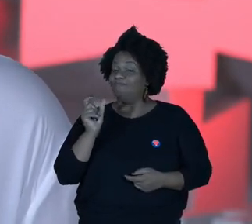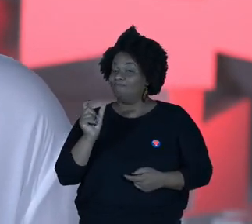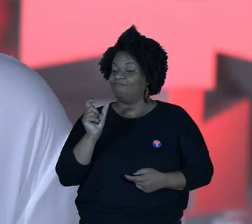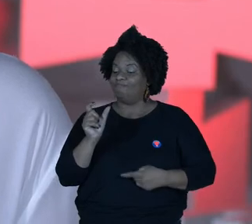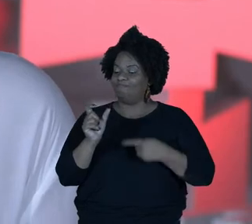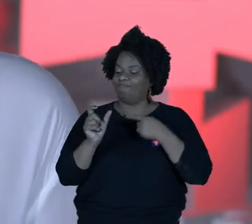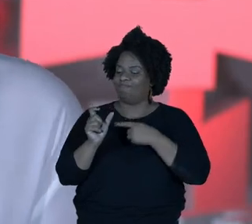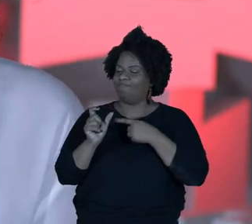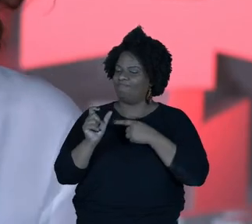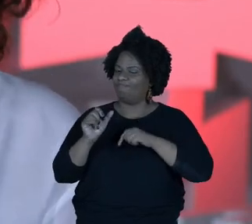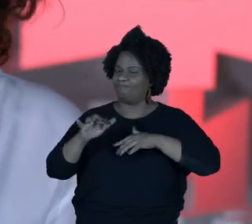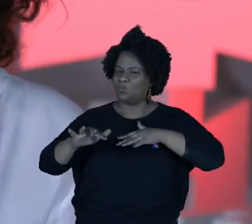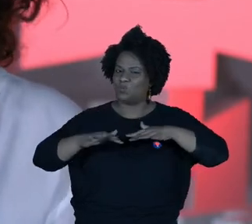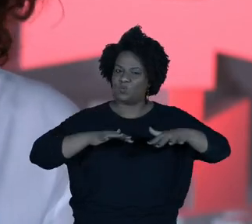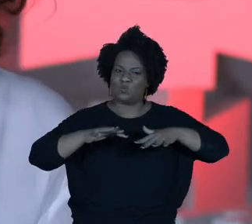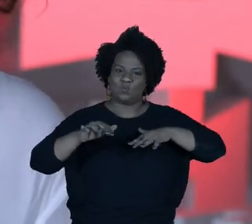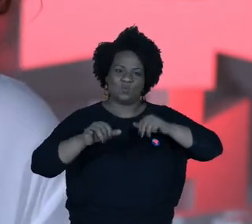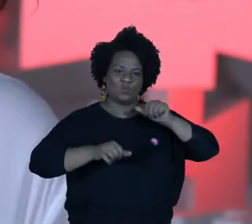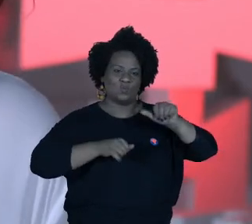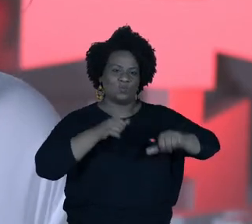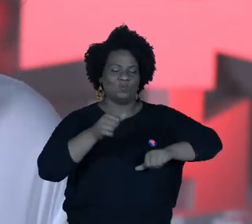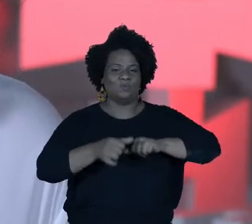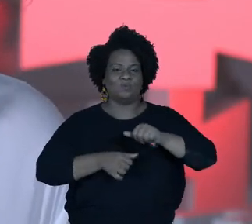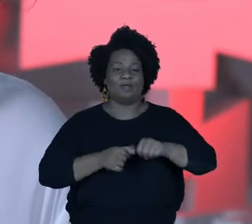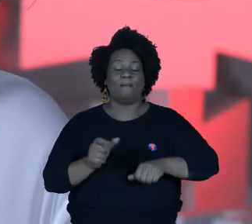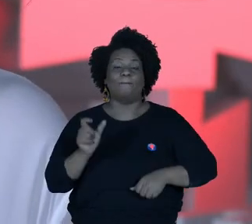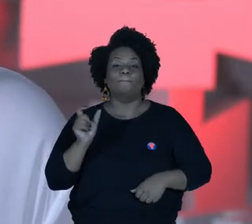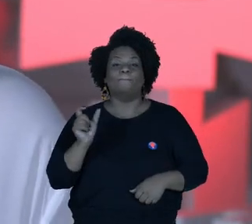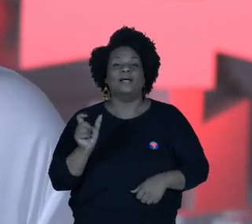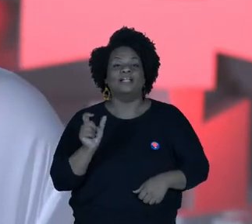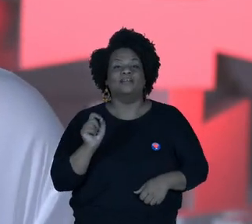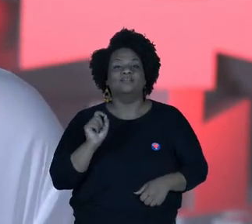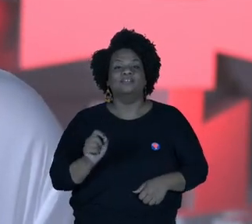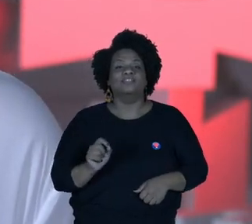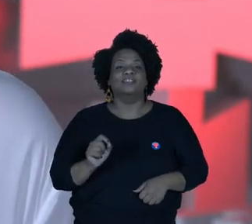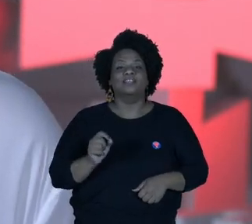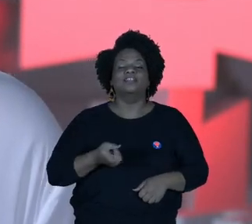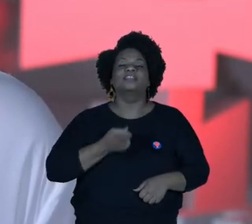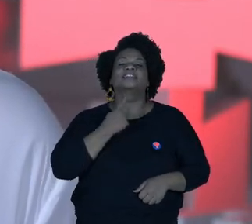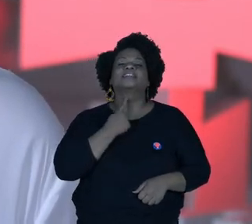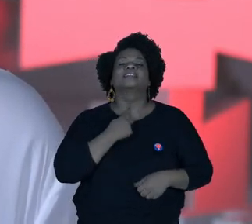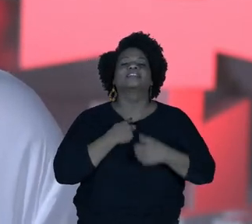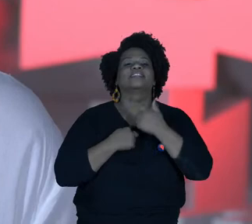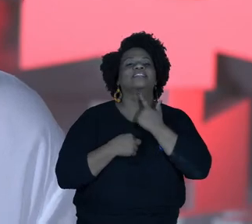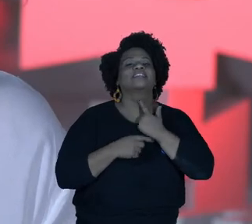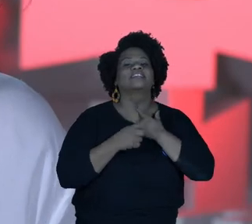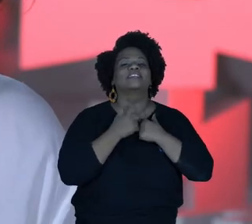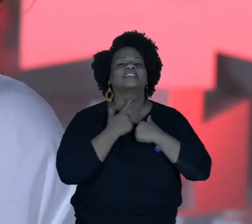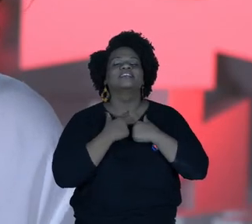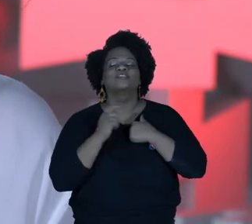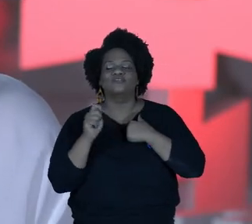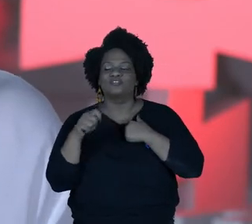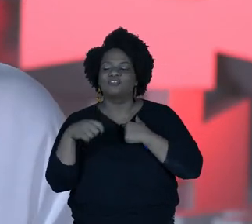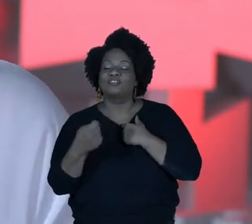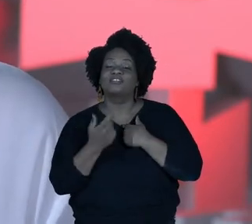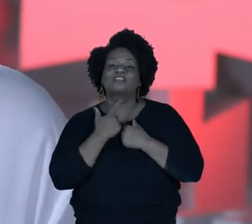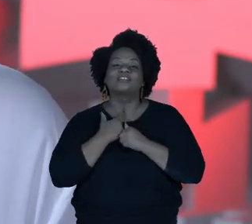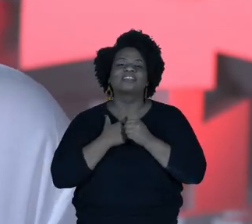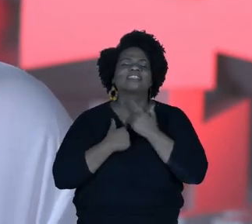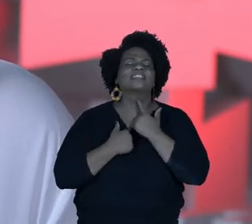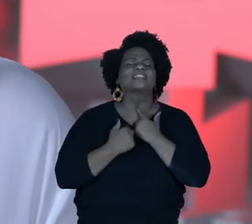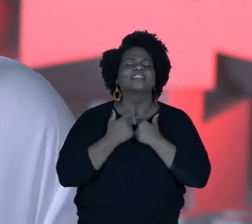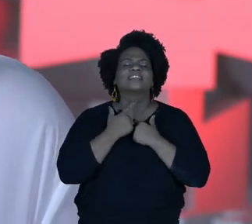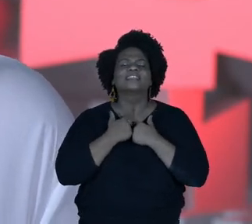das transformações. Essa palavrinha, gente, é o desejo. O desejo é muito